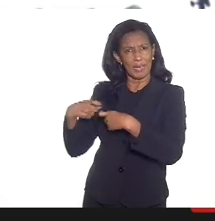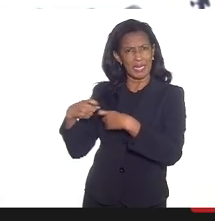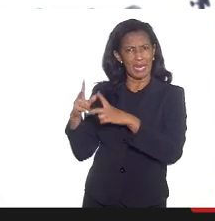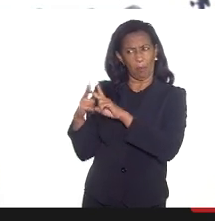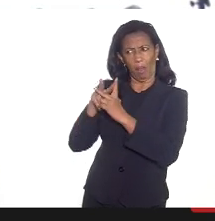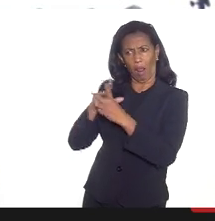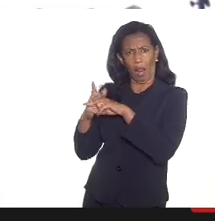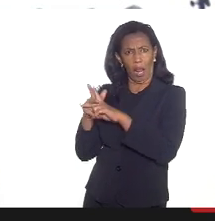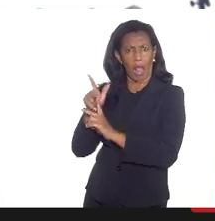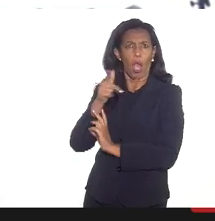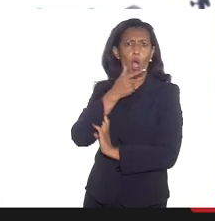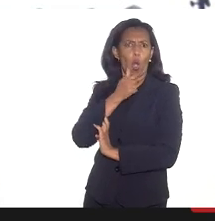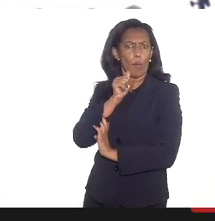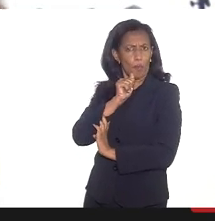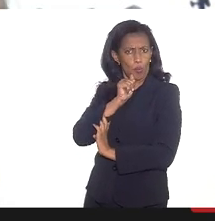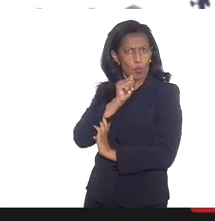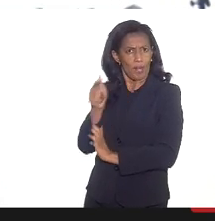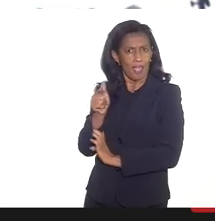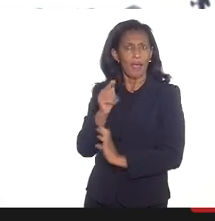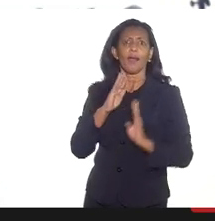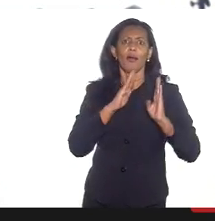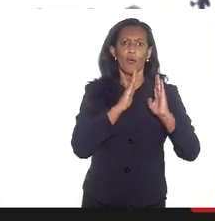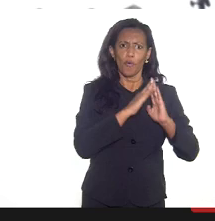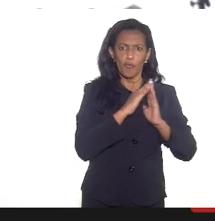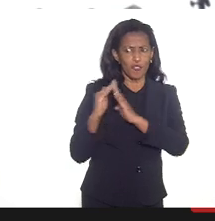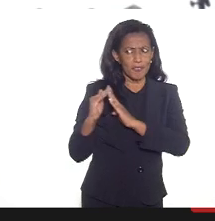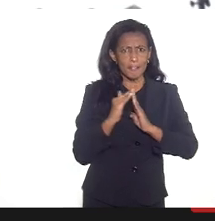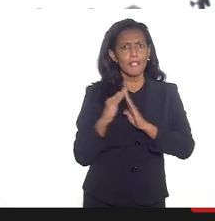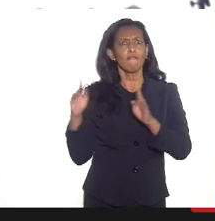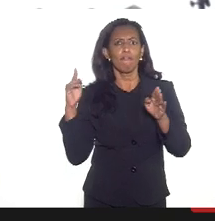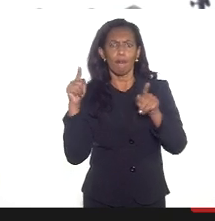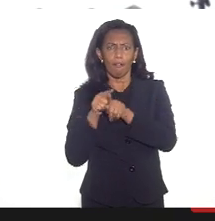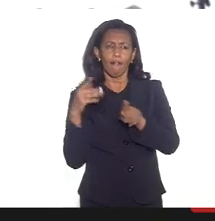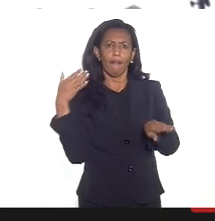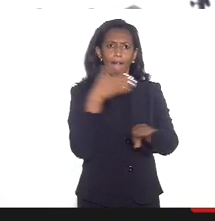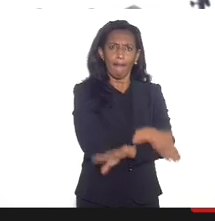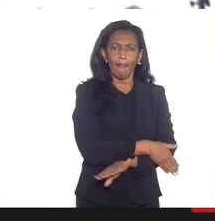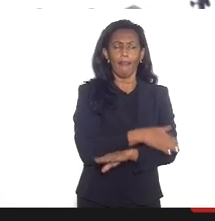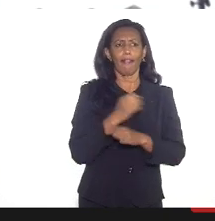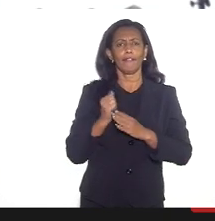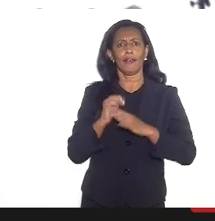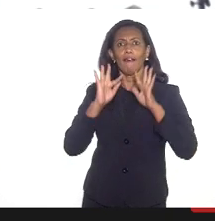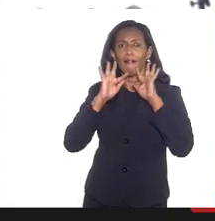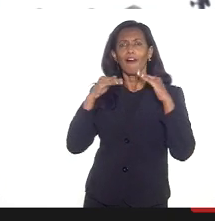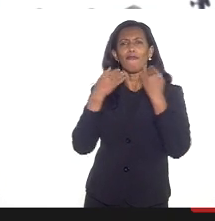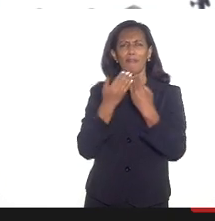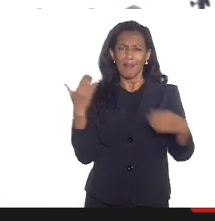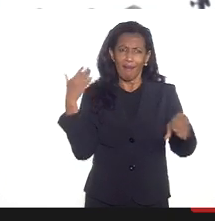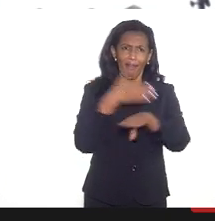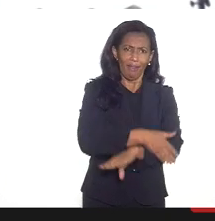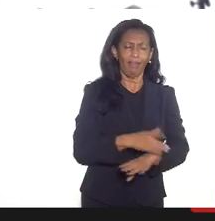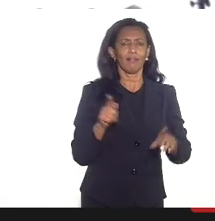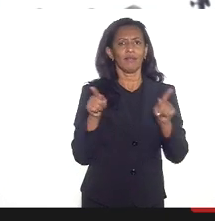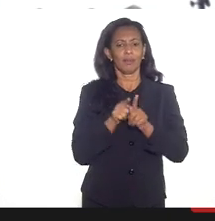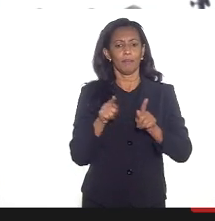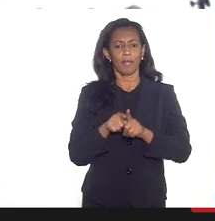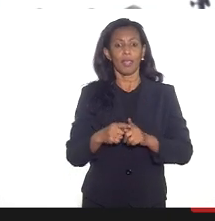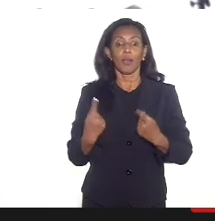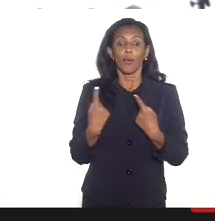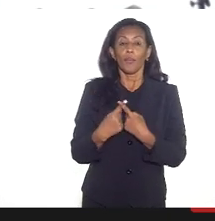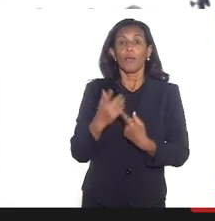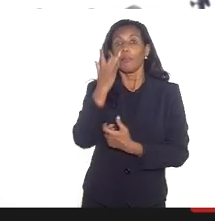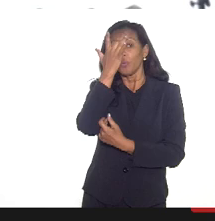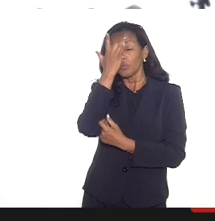Estado mete a colher, mas o vizinho mete a colher também, o núcleo familiar mete a colher também, porque é